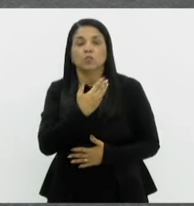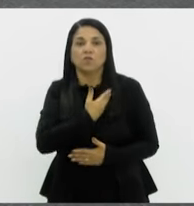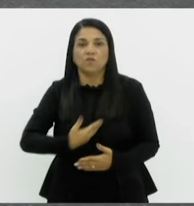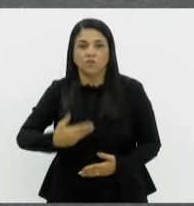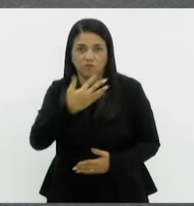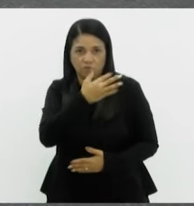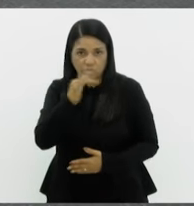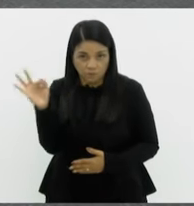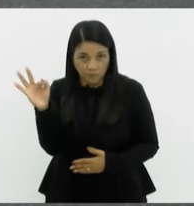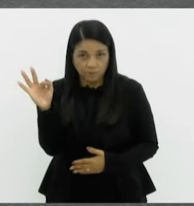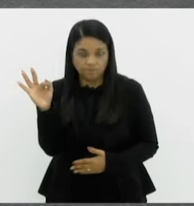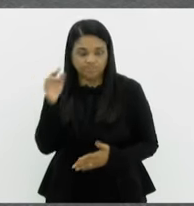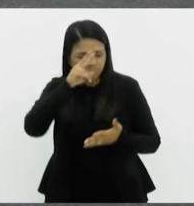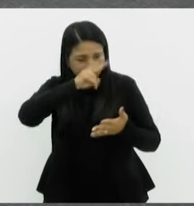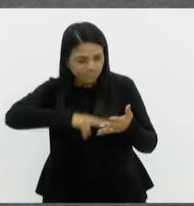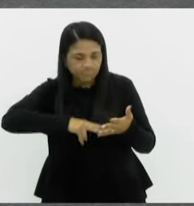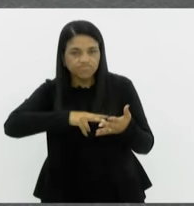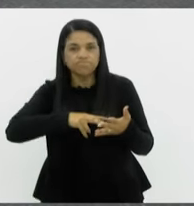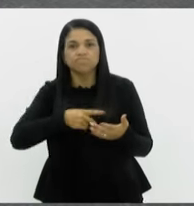em querer